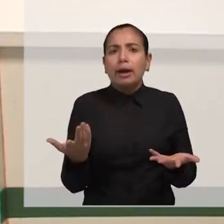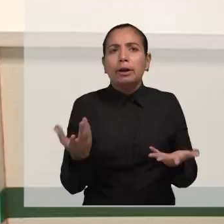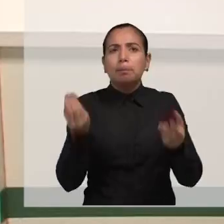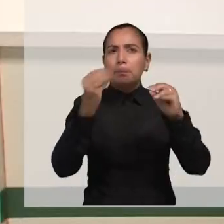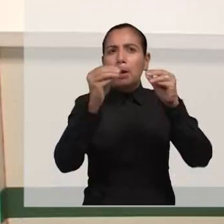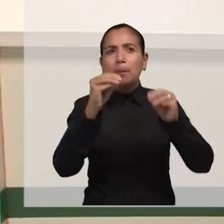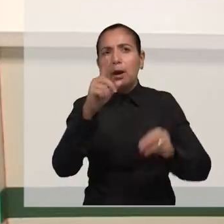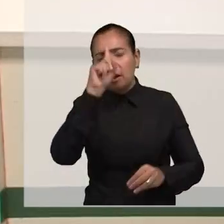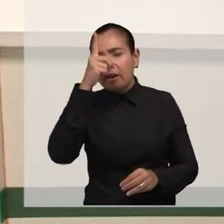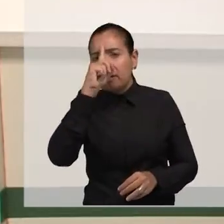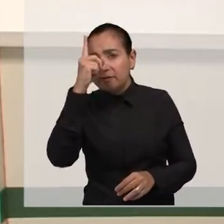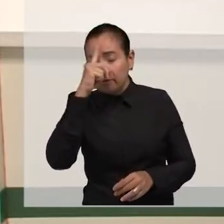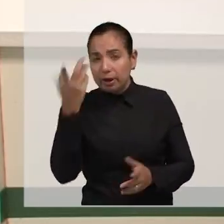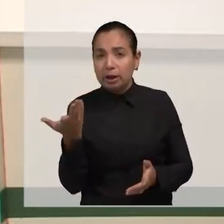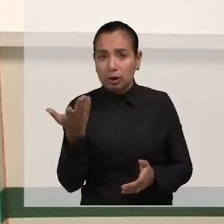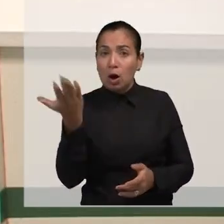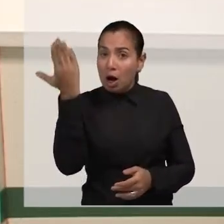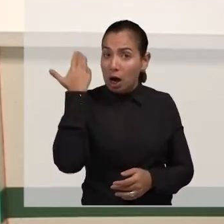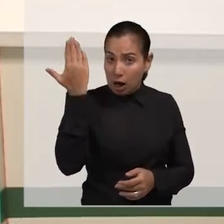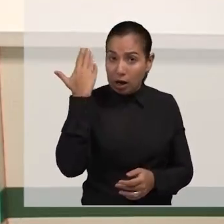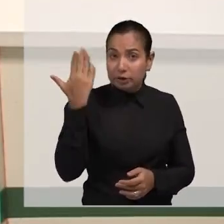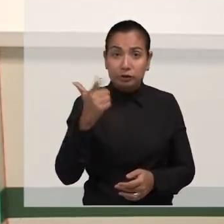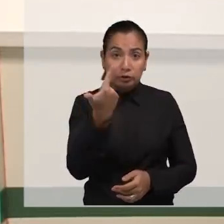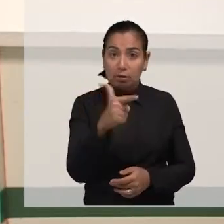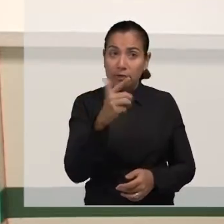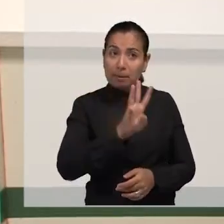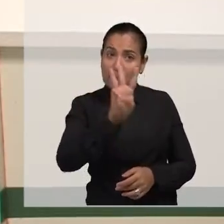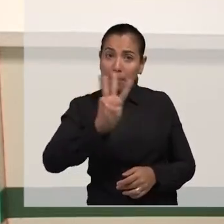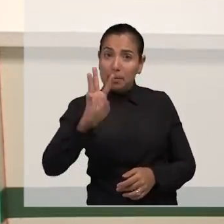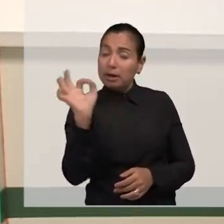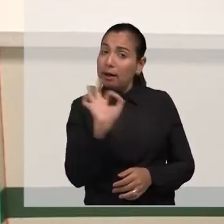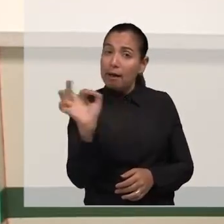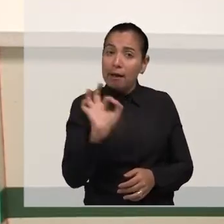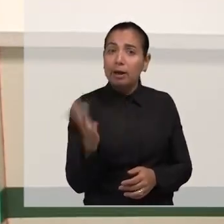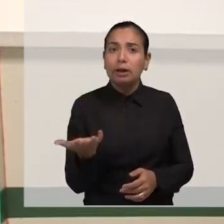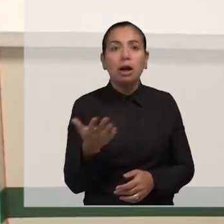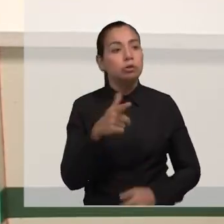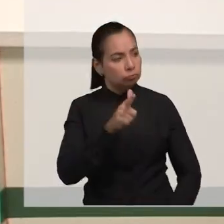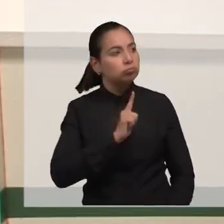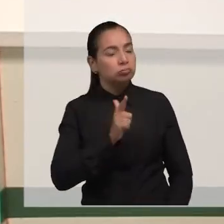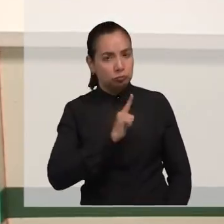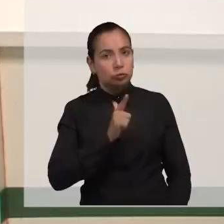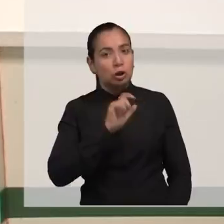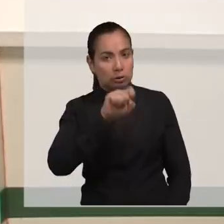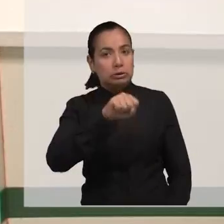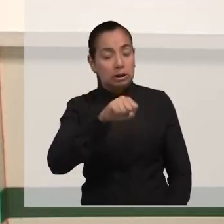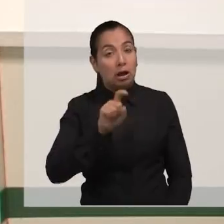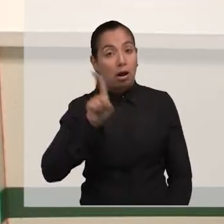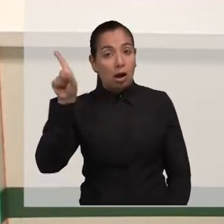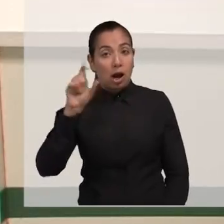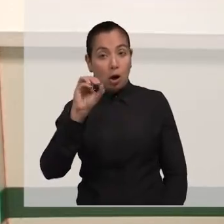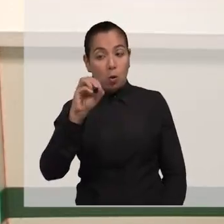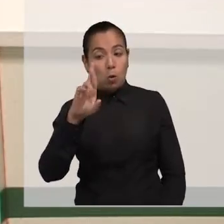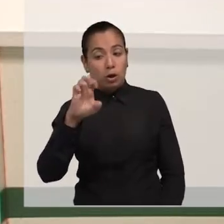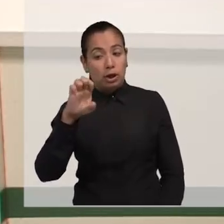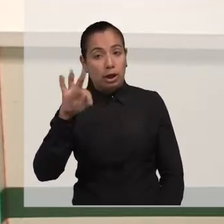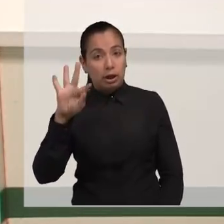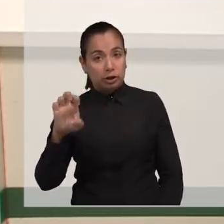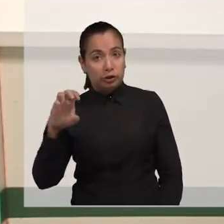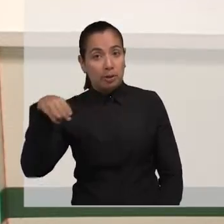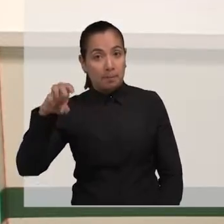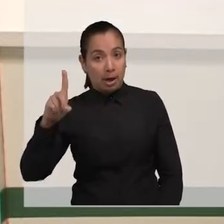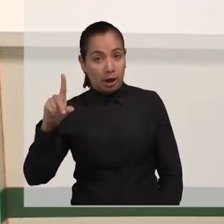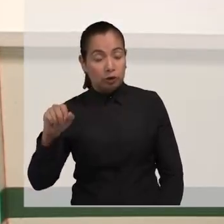colaboradores. lógico. Inclusive, essas páginas não tinham endereço. Tem um promotor falando... Tinha. No Tinha Oriente falso, Médio, no Oriente pronto. Médio ou na Rússia.